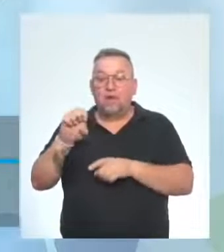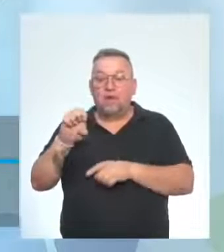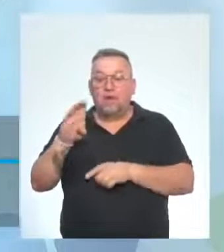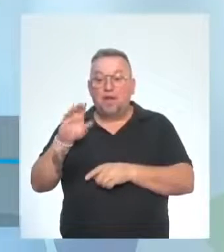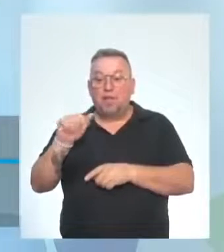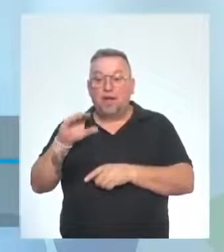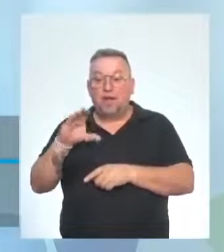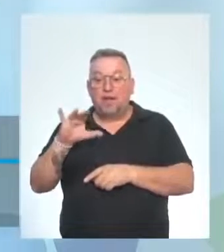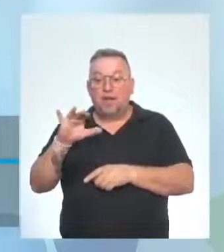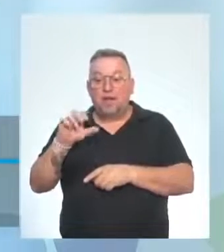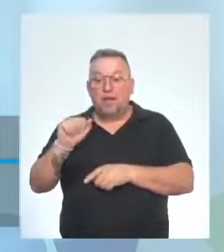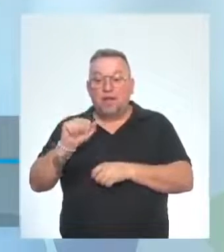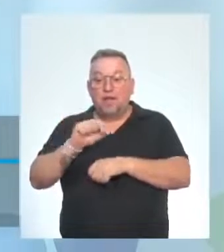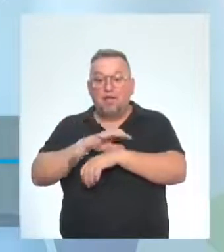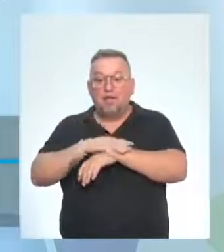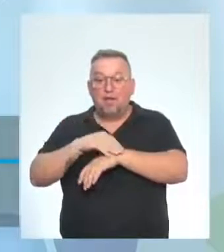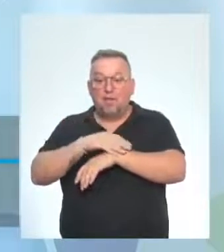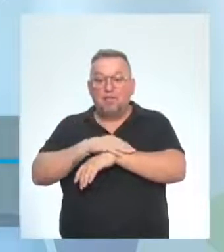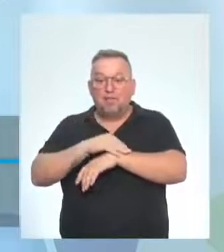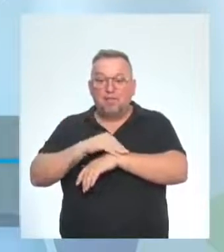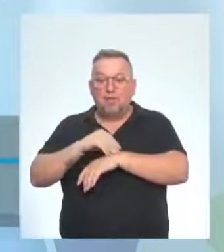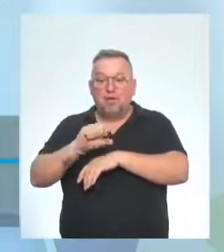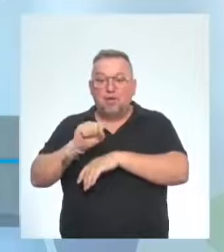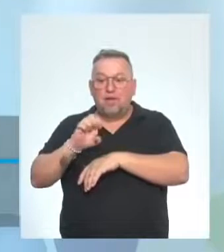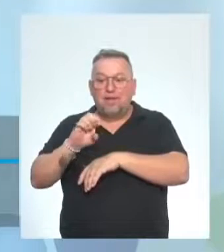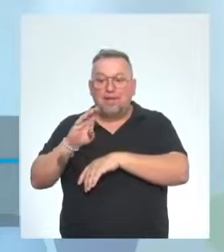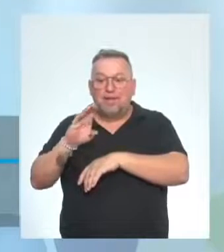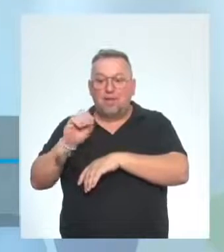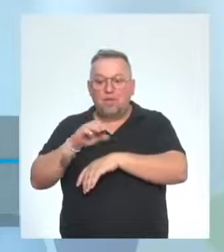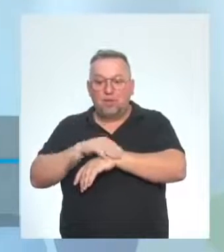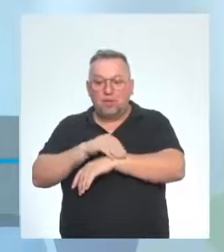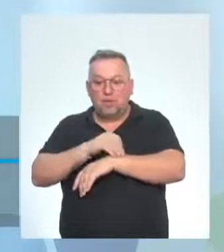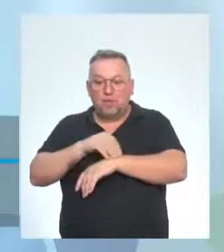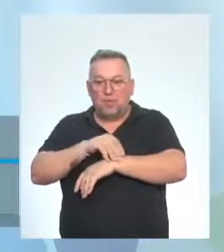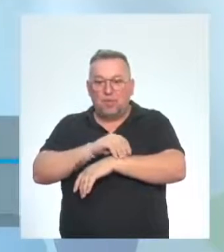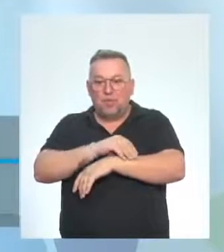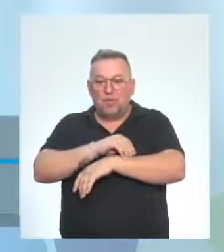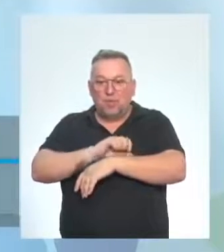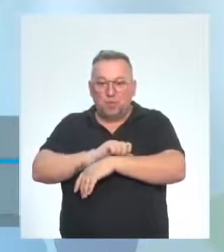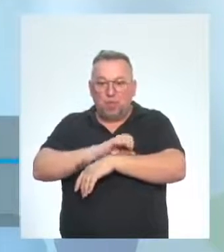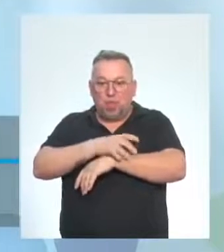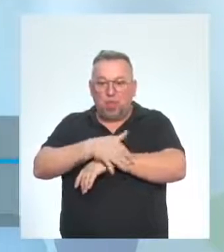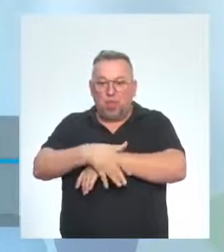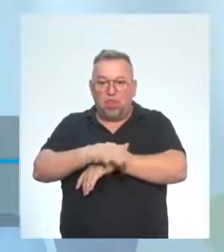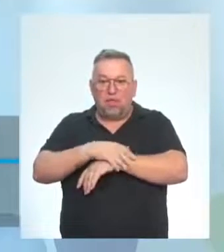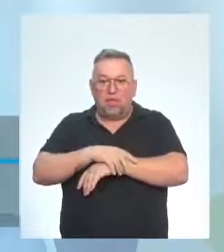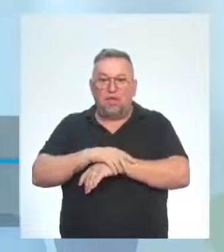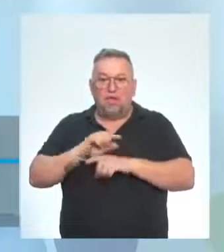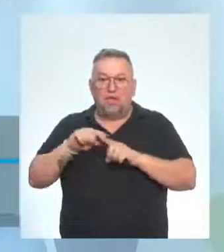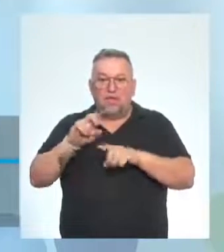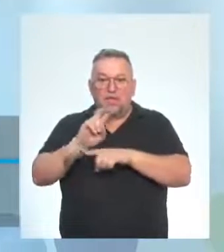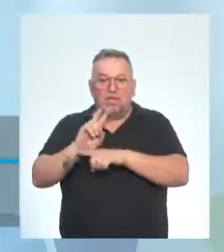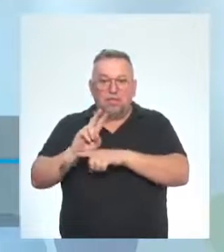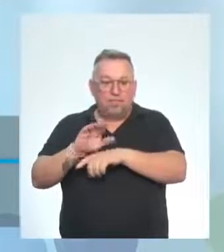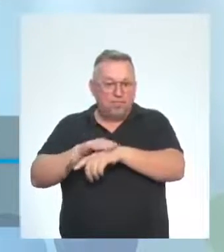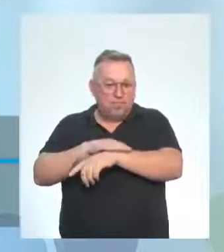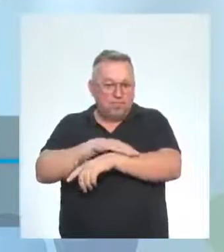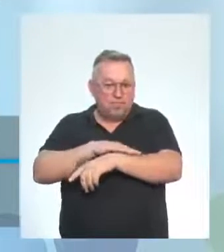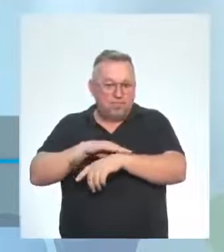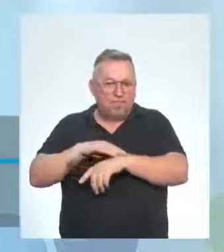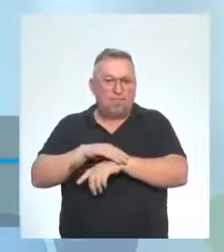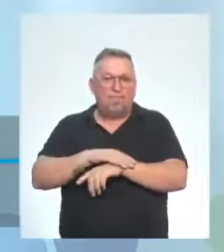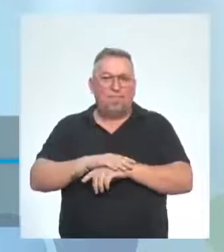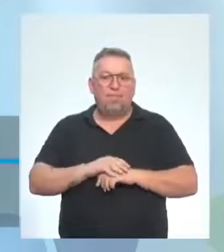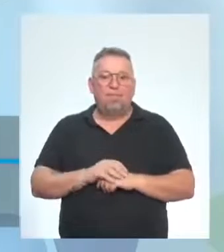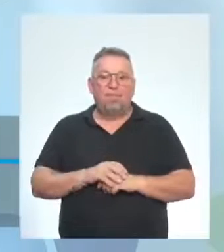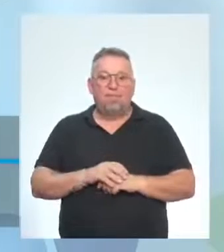pele, que vão liberar sebo. É sebo mesmo o nome, tá? Que é uma graxinha que vai manter aqui uma permeabilidade na